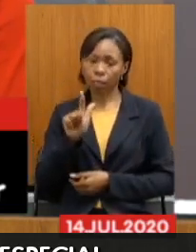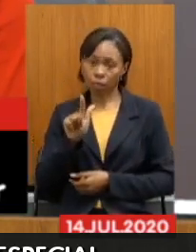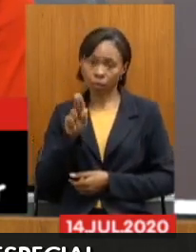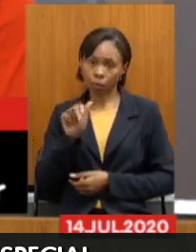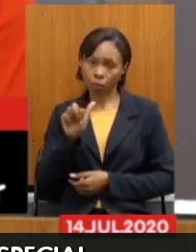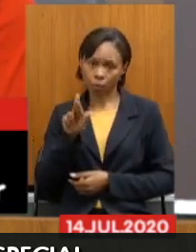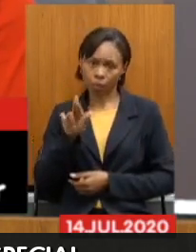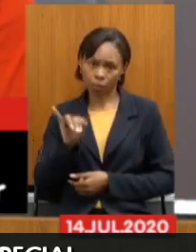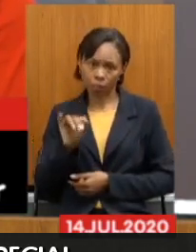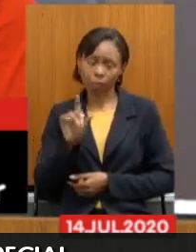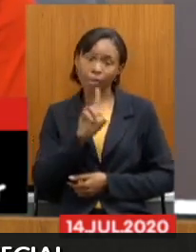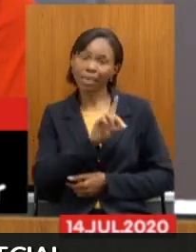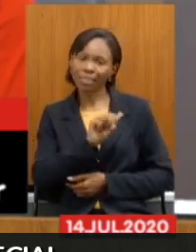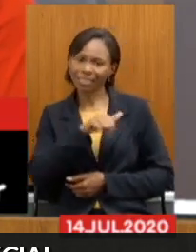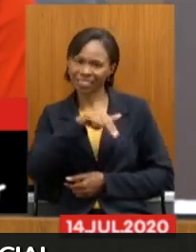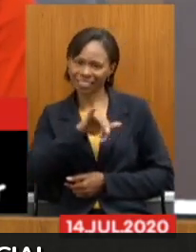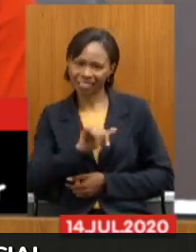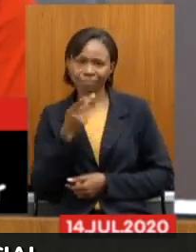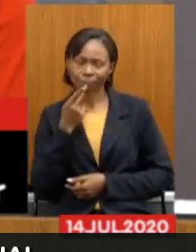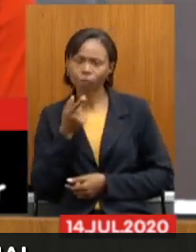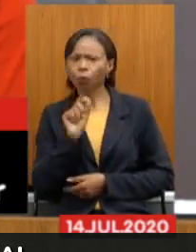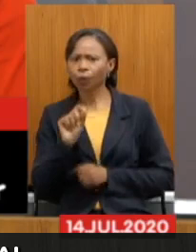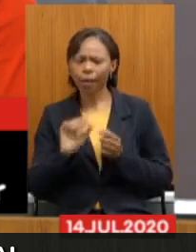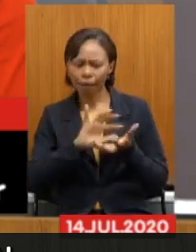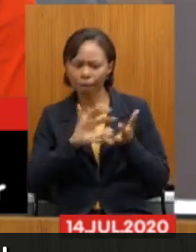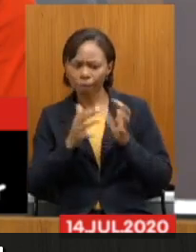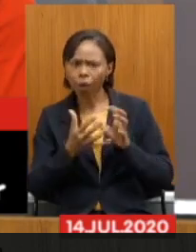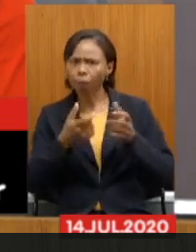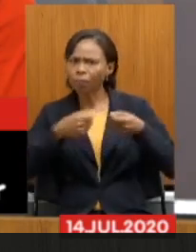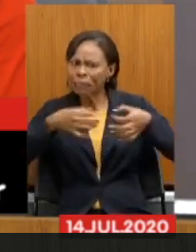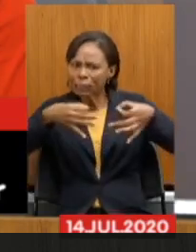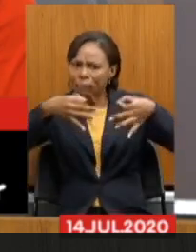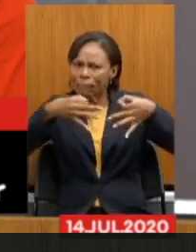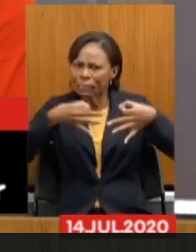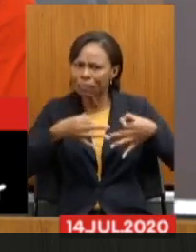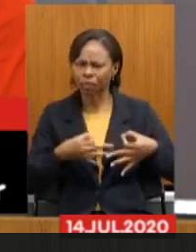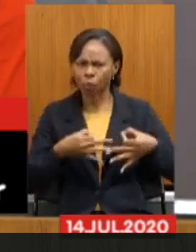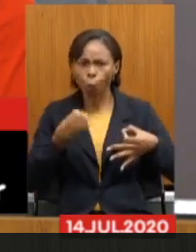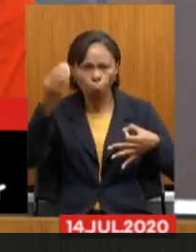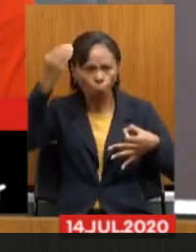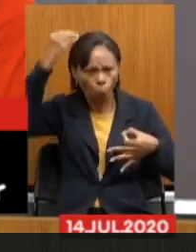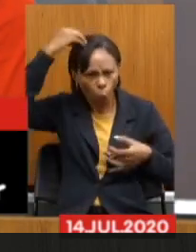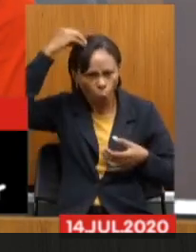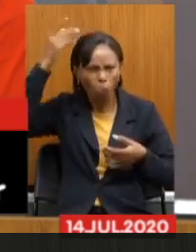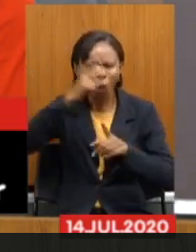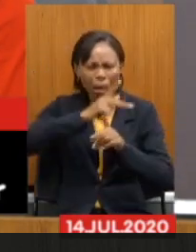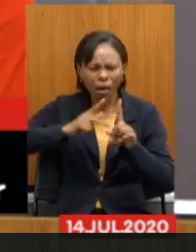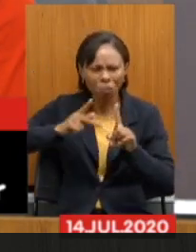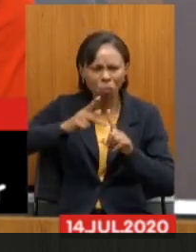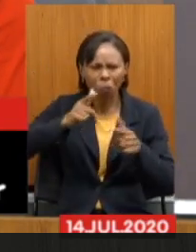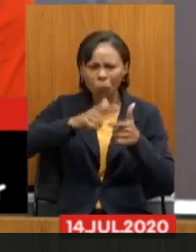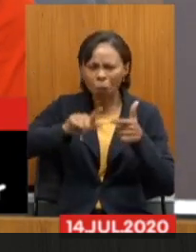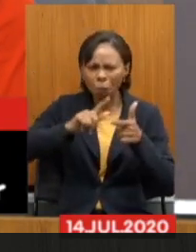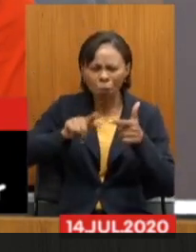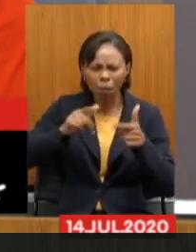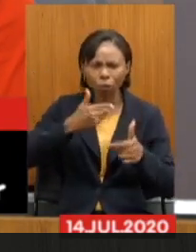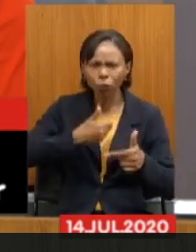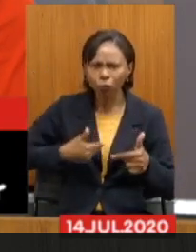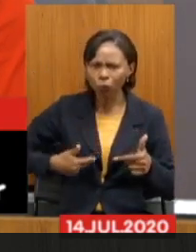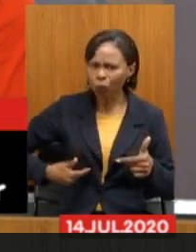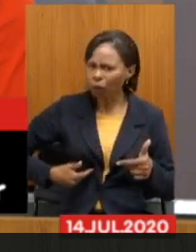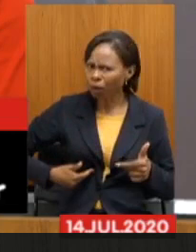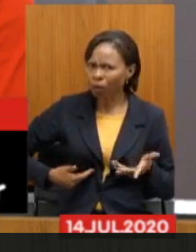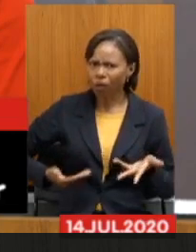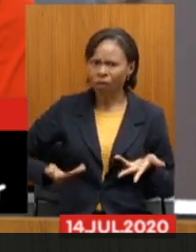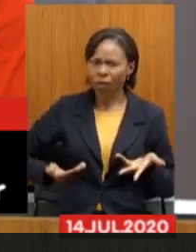deve ser feita de forma justa. A culpa da crise financeira do Estado não é do servidor. O governador não pode penalizar a